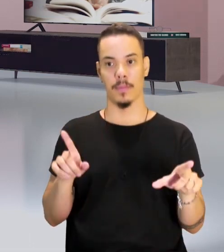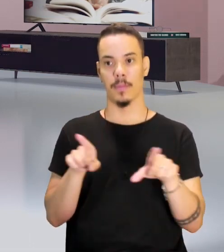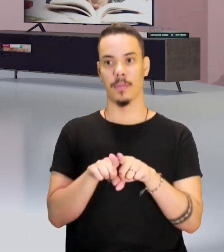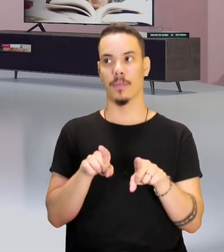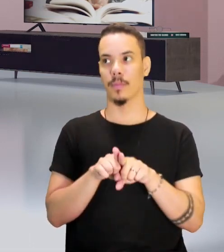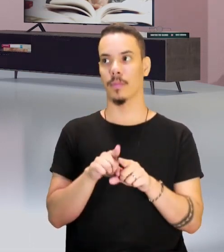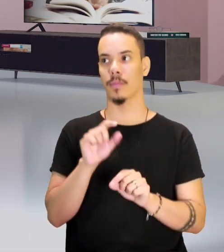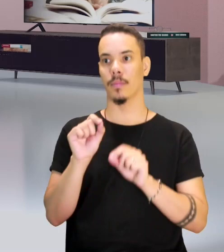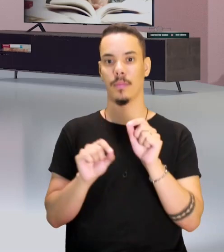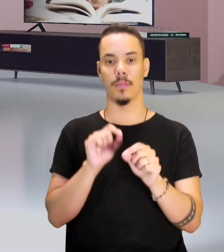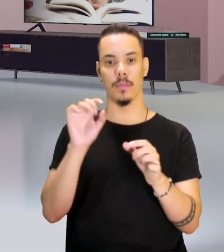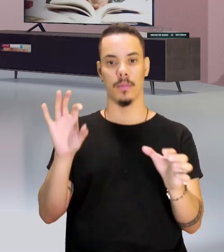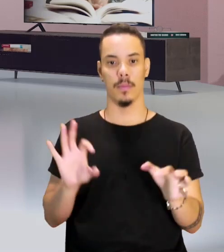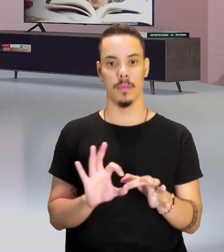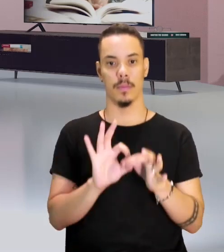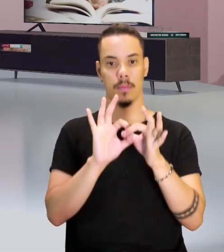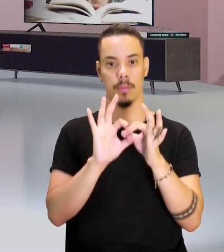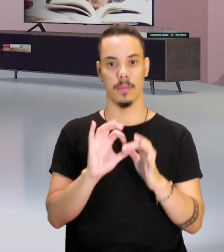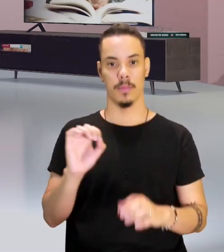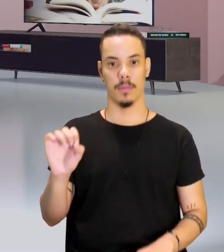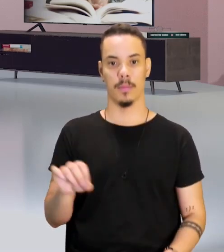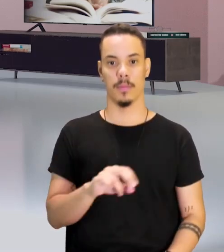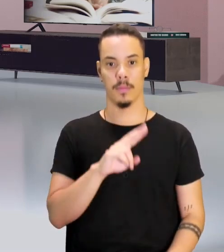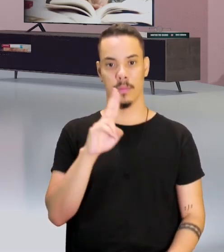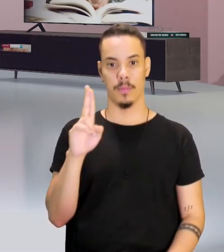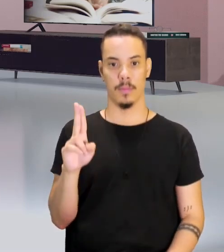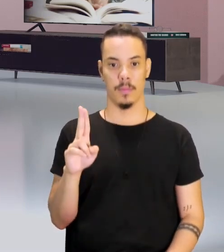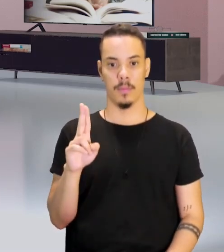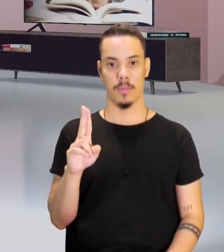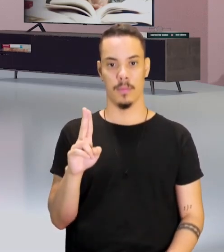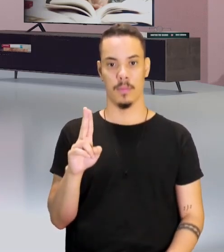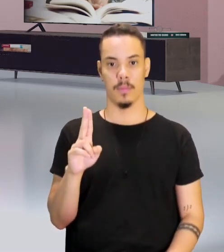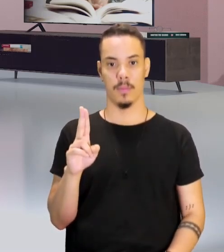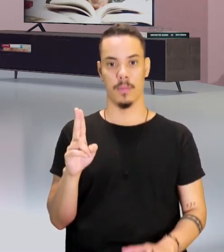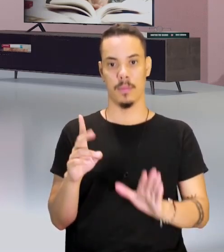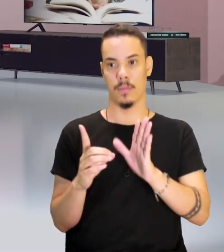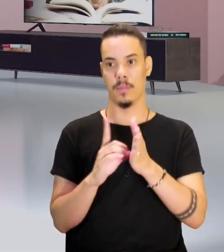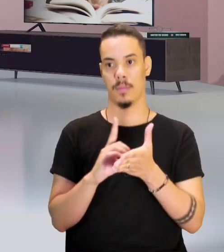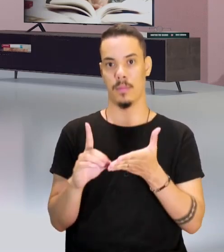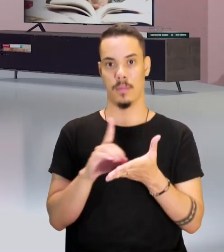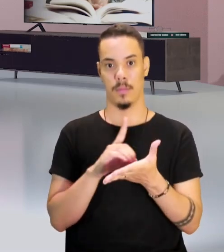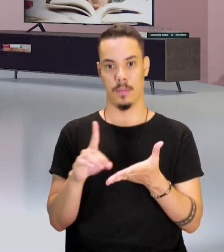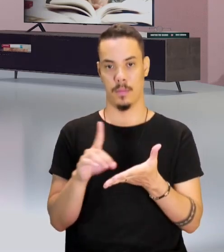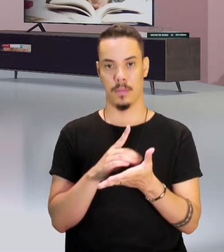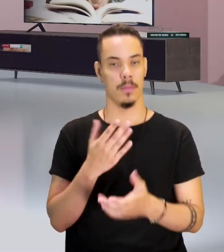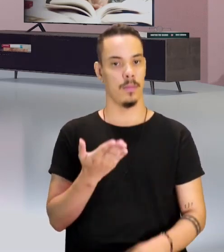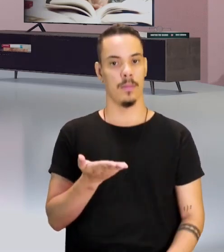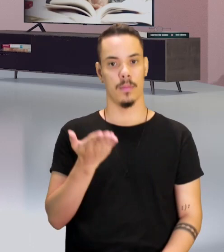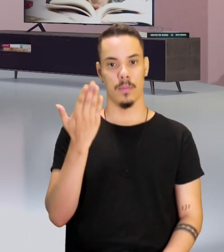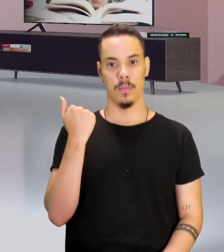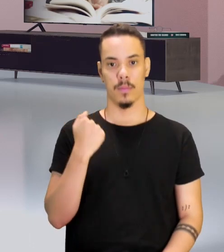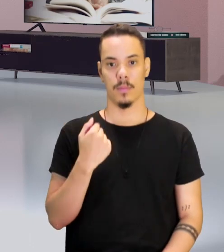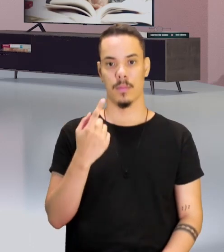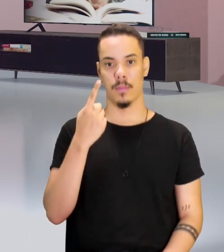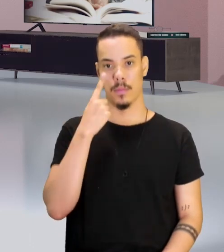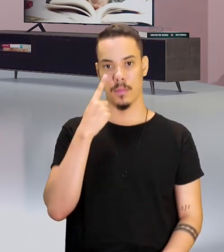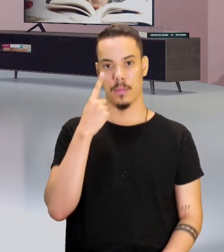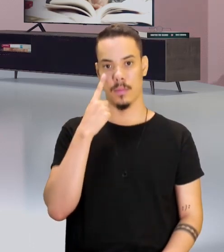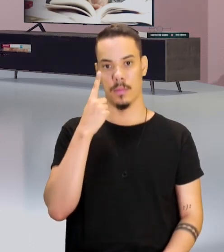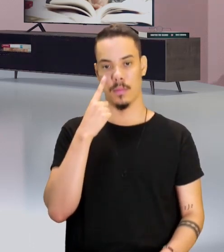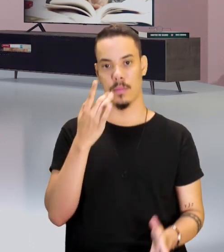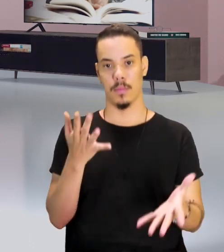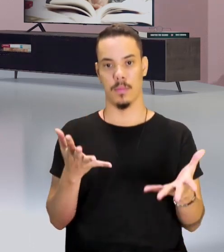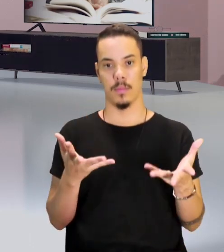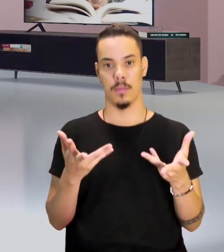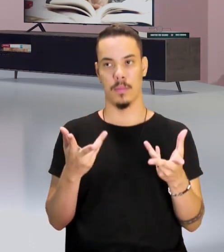à significação ou denotação, beleza? Então, vamos lá conhecendo a habilidade